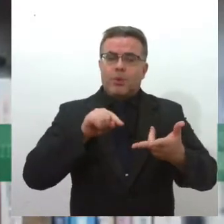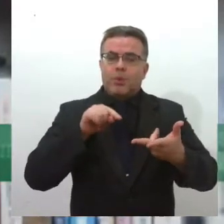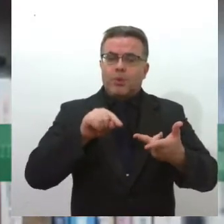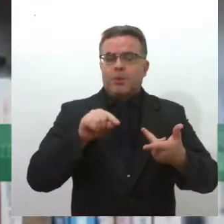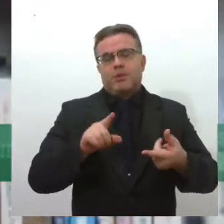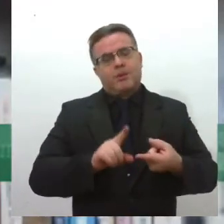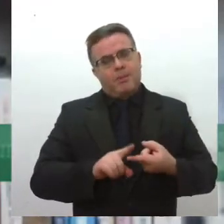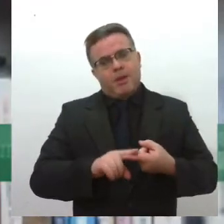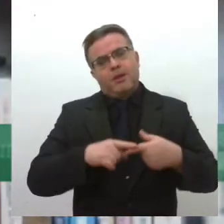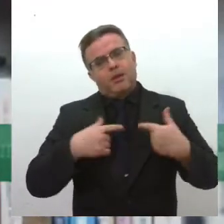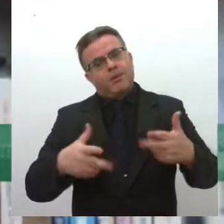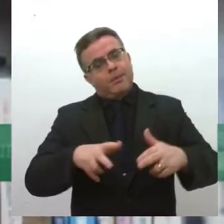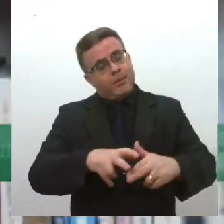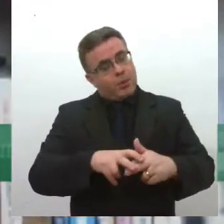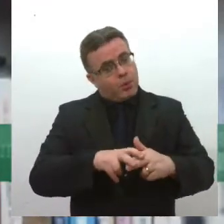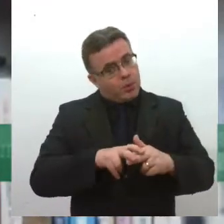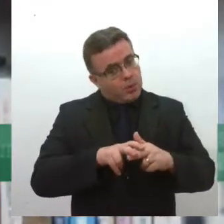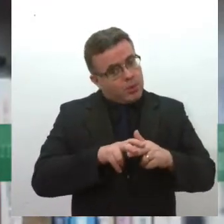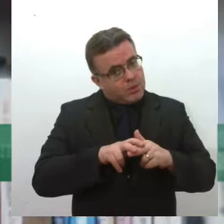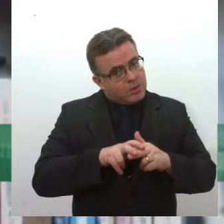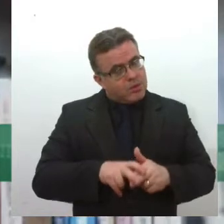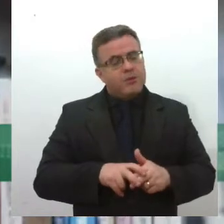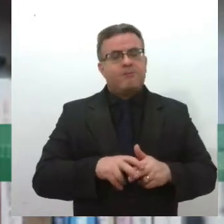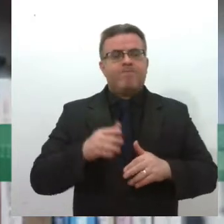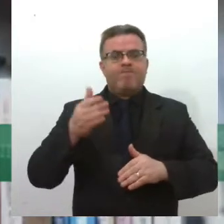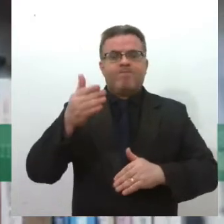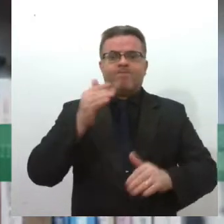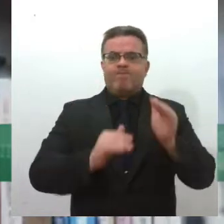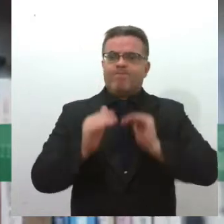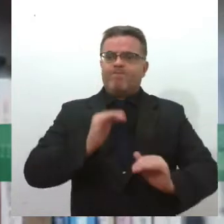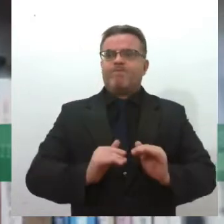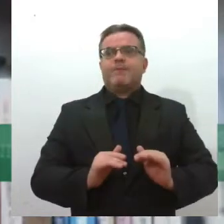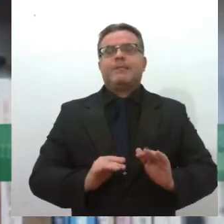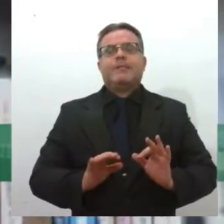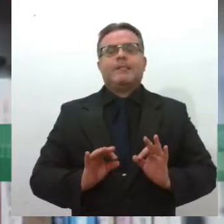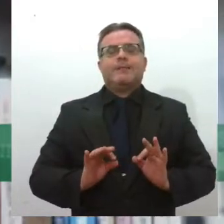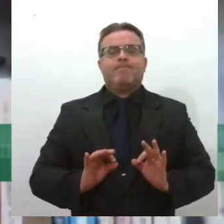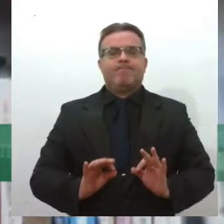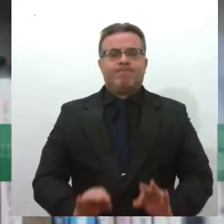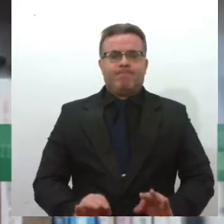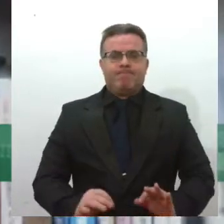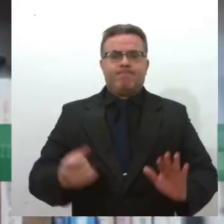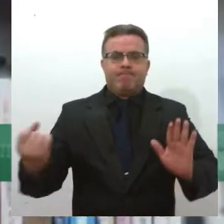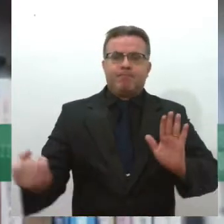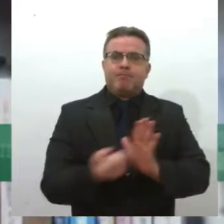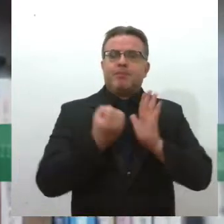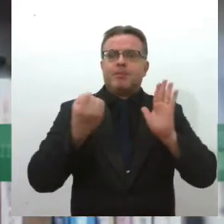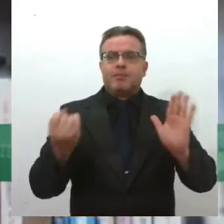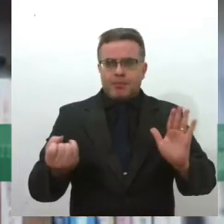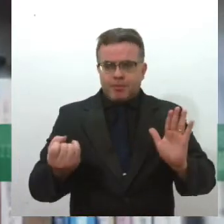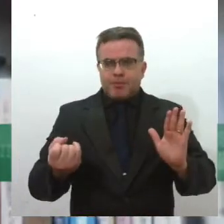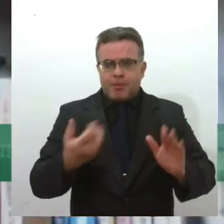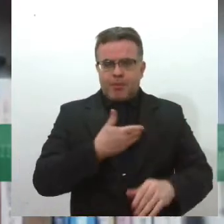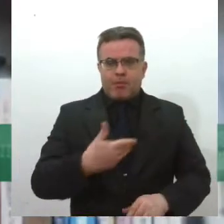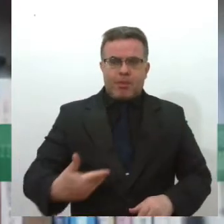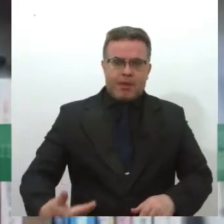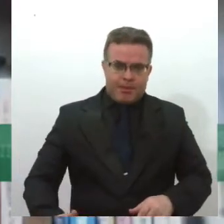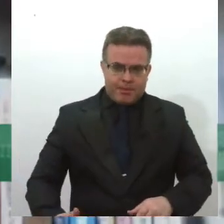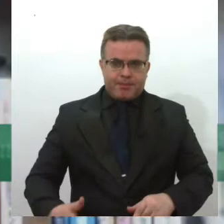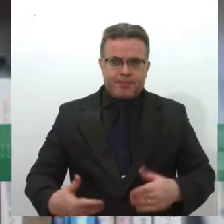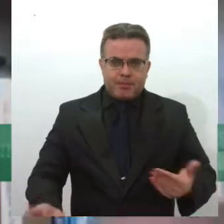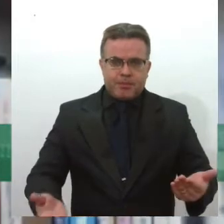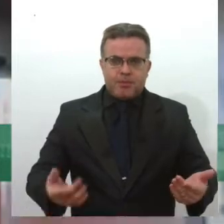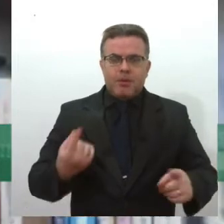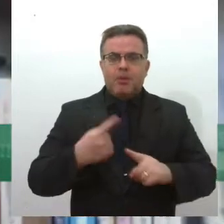um gravíssimo retrocesso na proteção ao patrimônio público em virtude da aprovação desta lei.